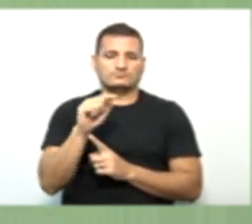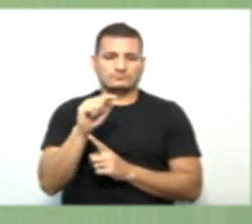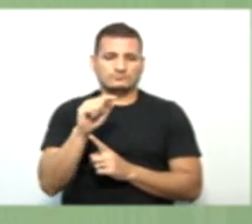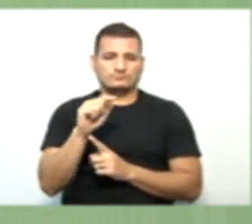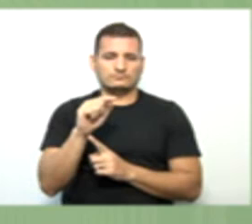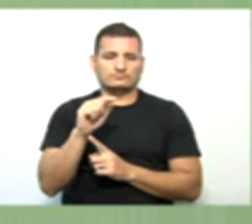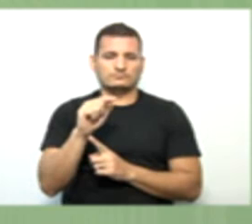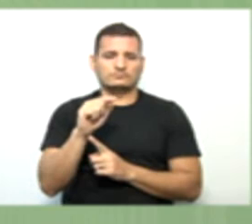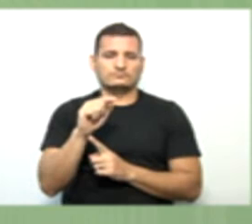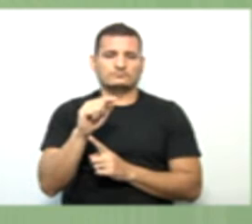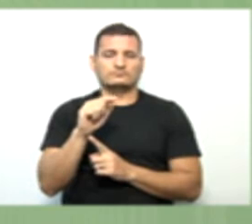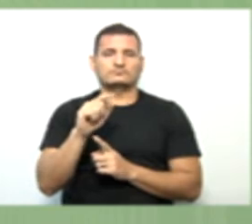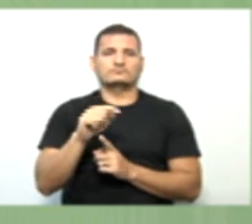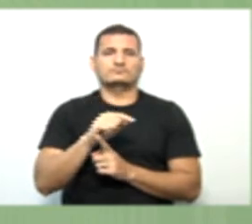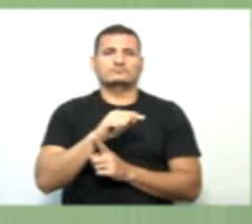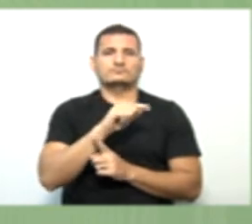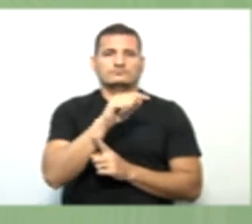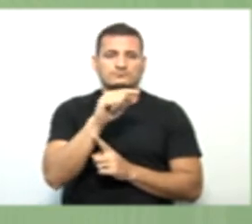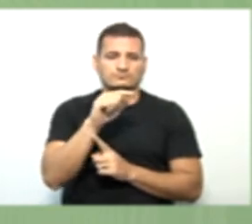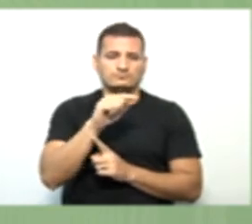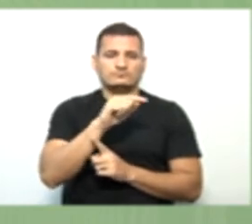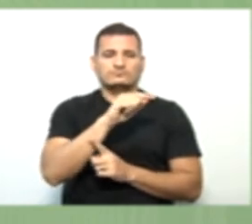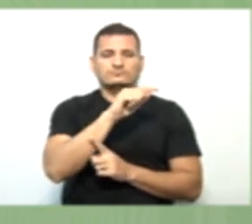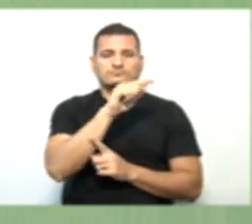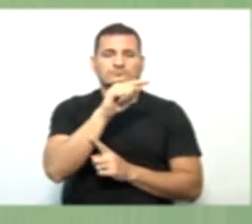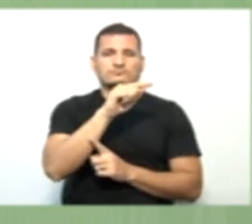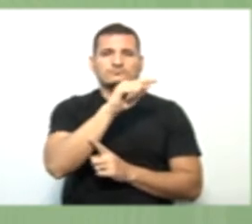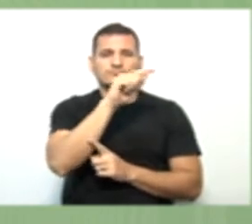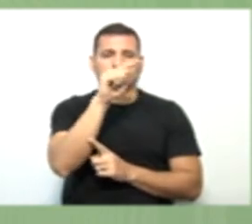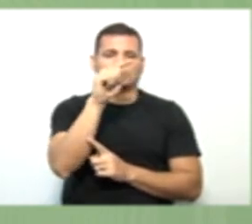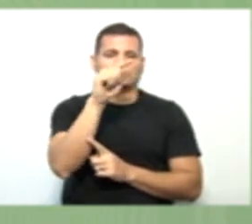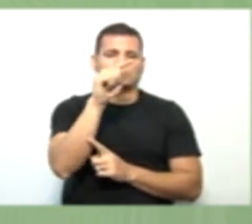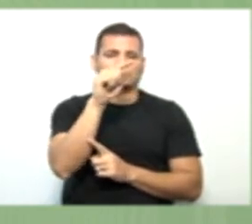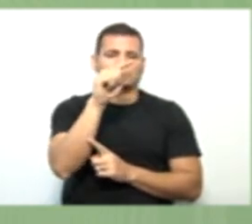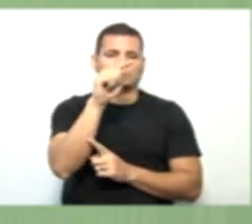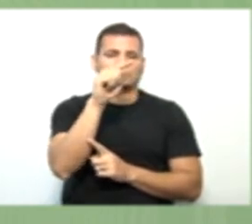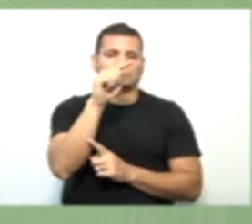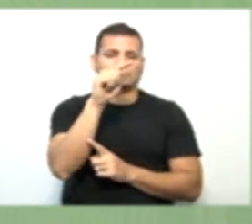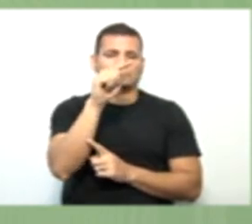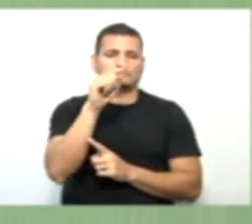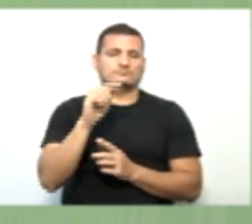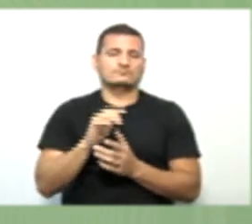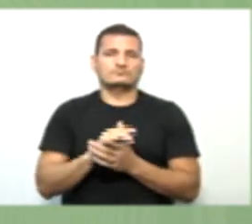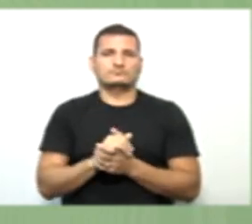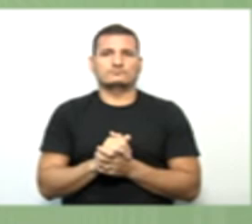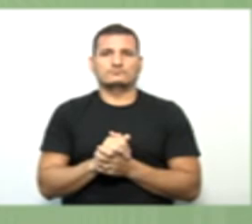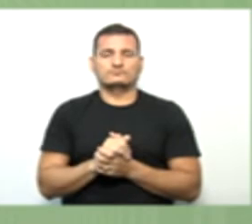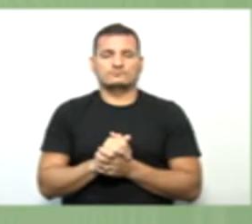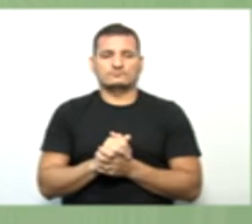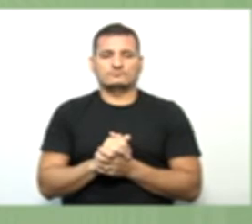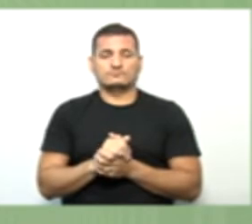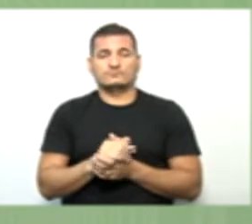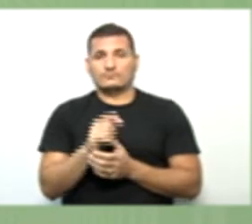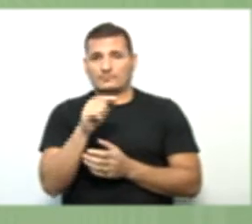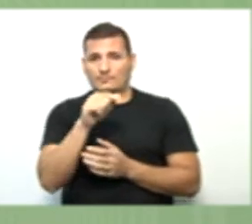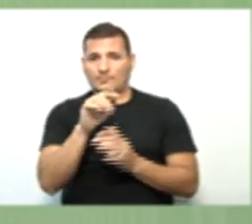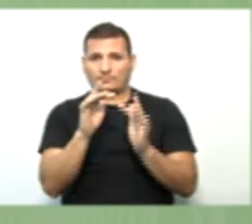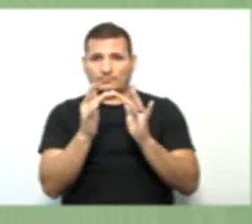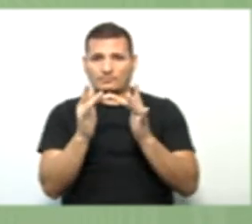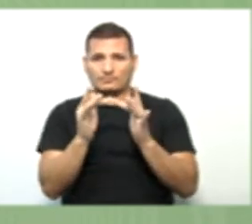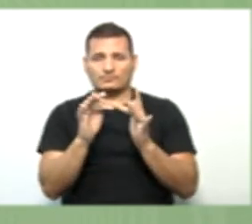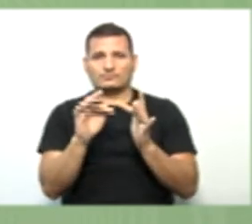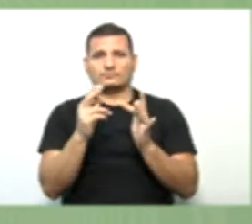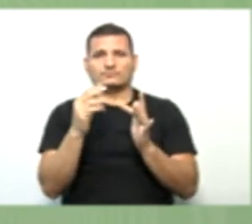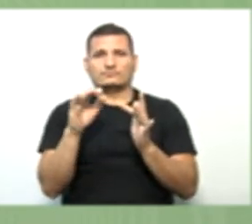multiplicando, né, até conseguir responder que o valor de fatorial é 6. Então, essa função, ela é uma